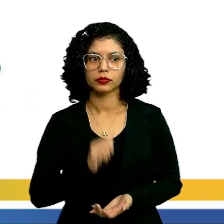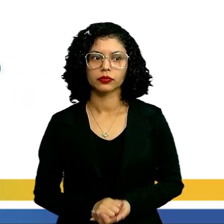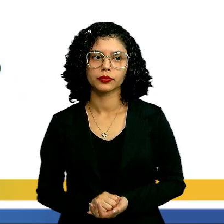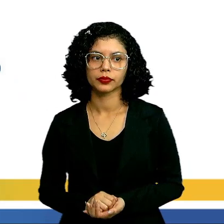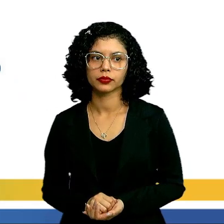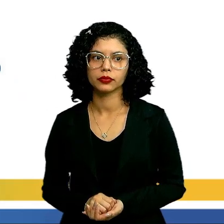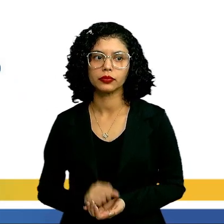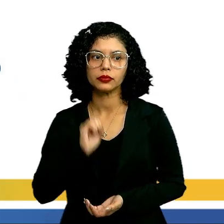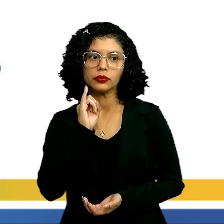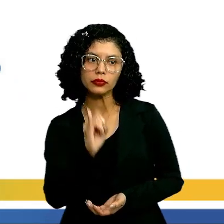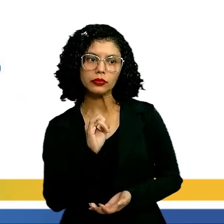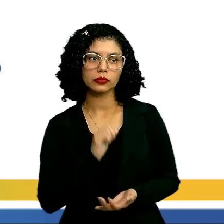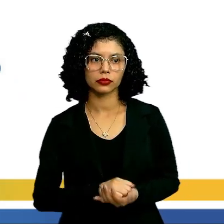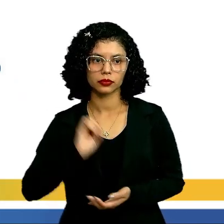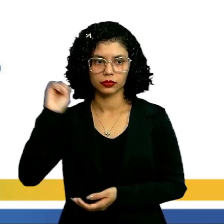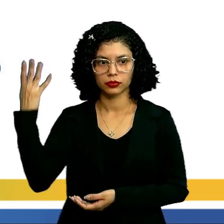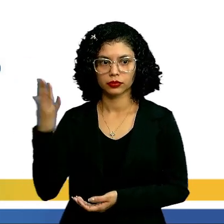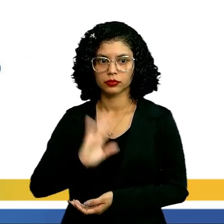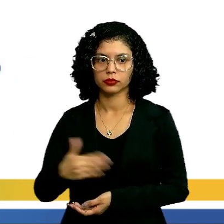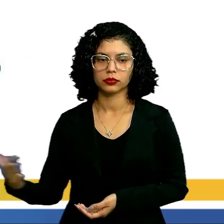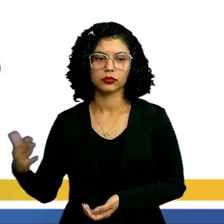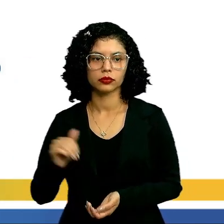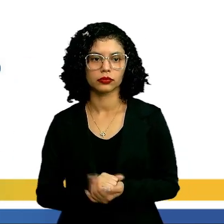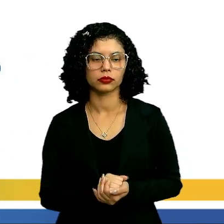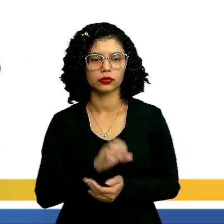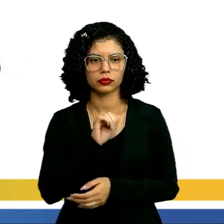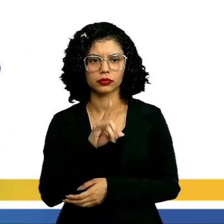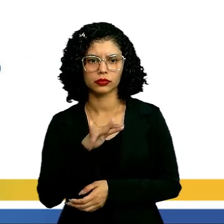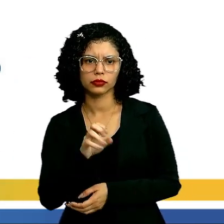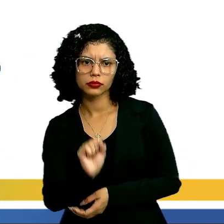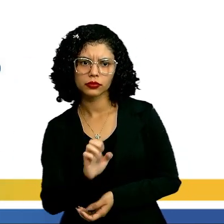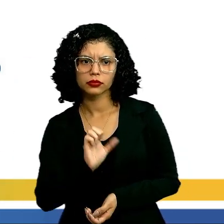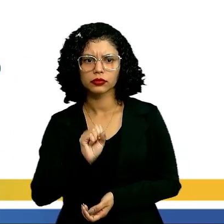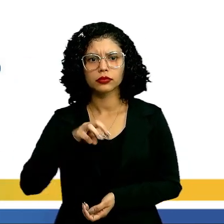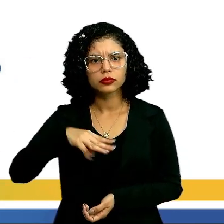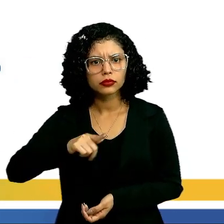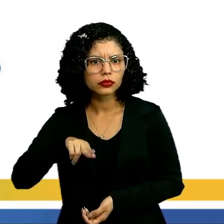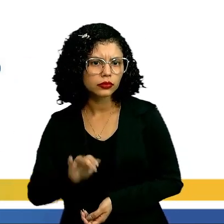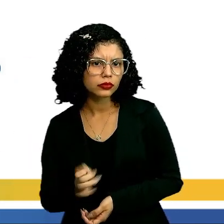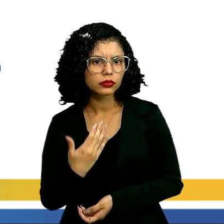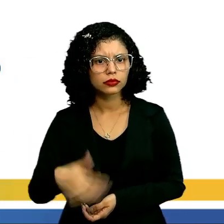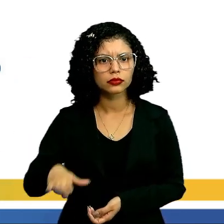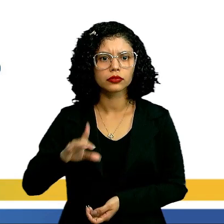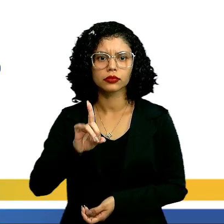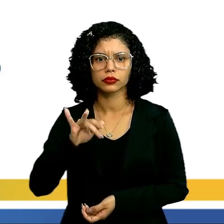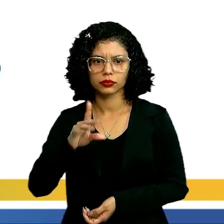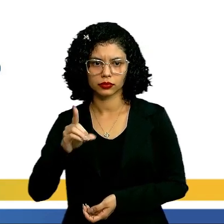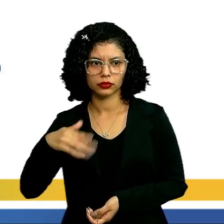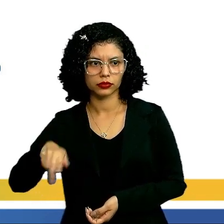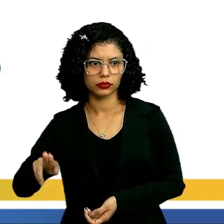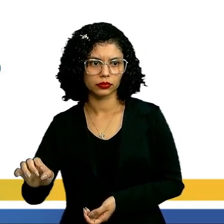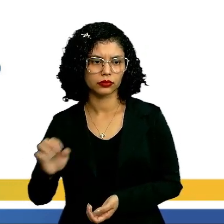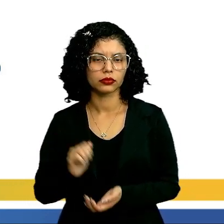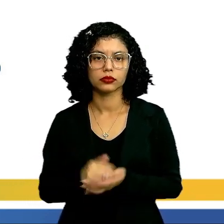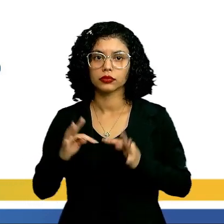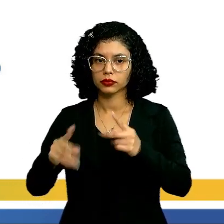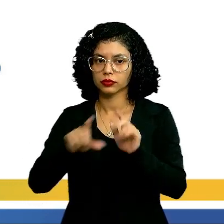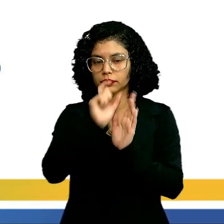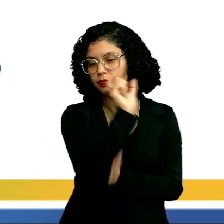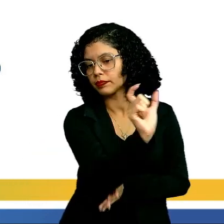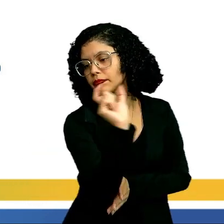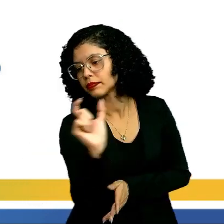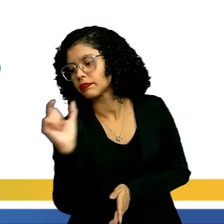Ó. Se, caso, quando, com quanto que, salvo se, se em, dado que. Nós temos